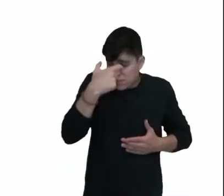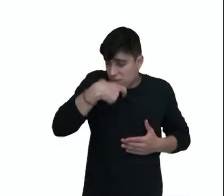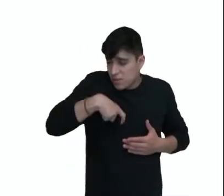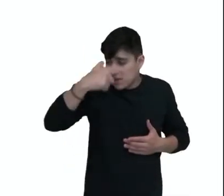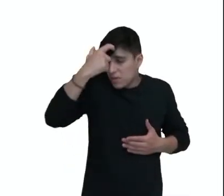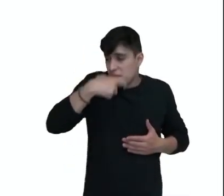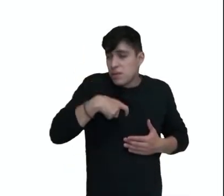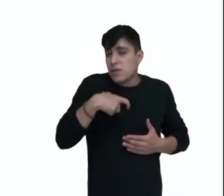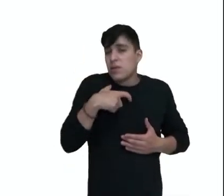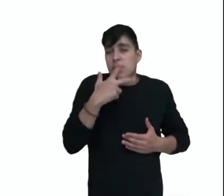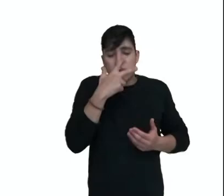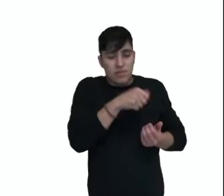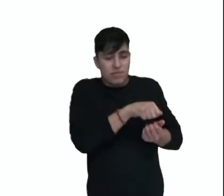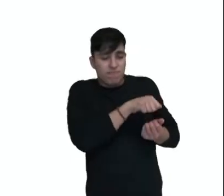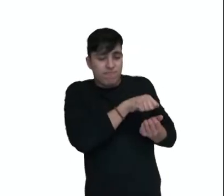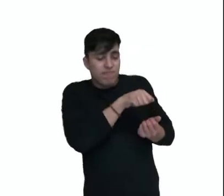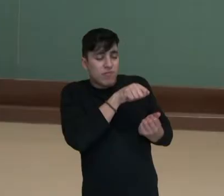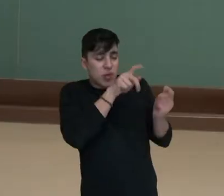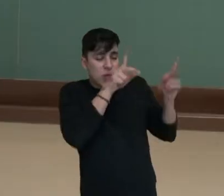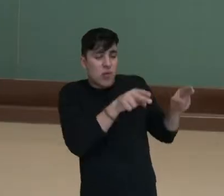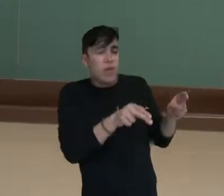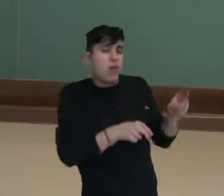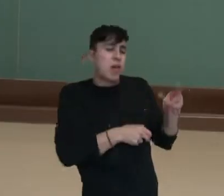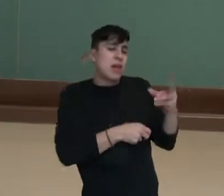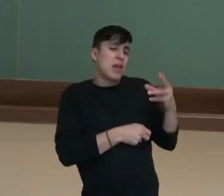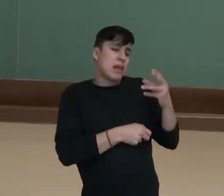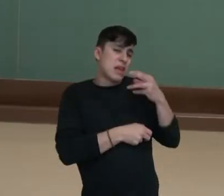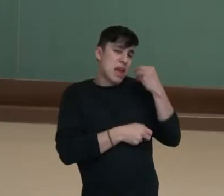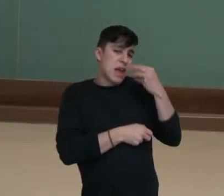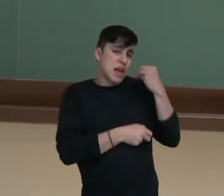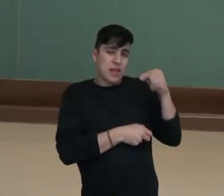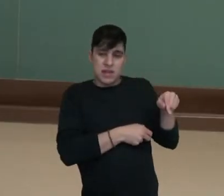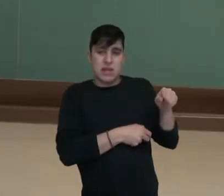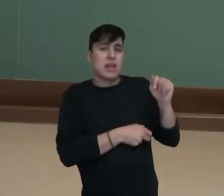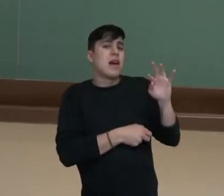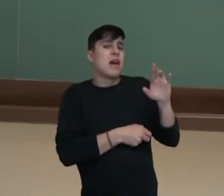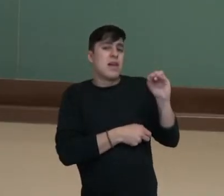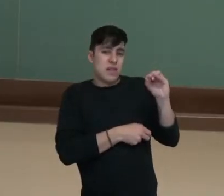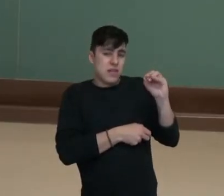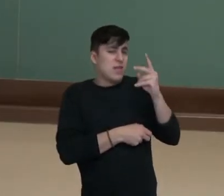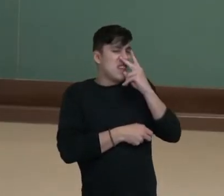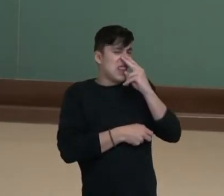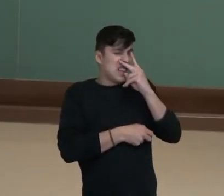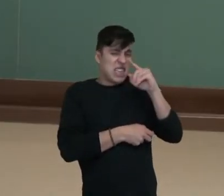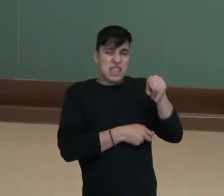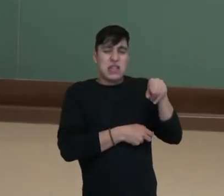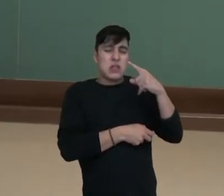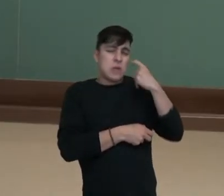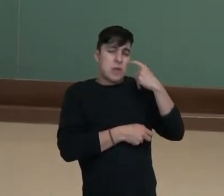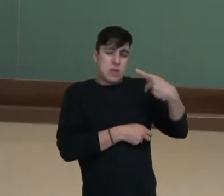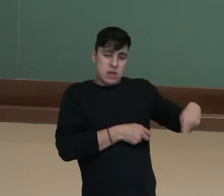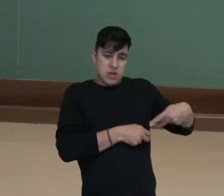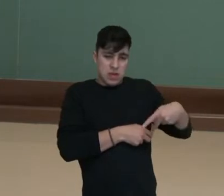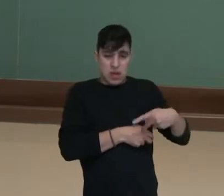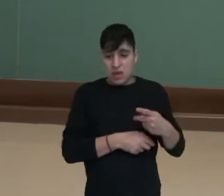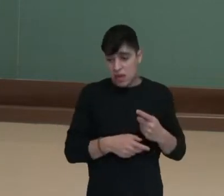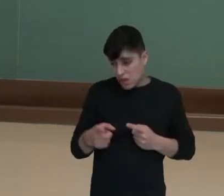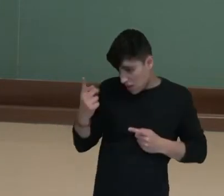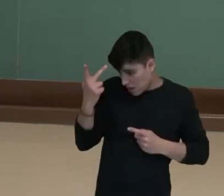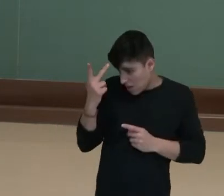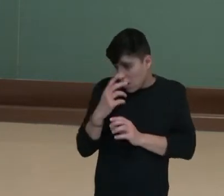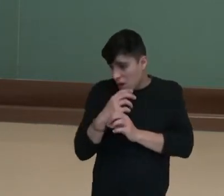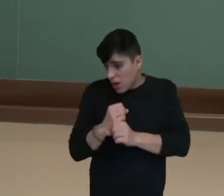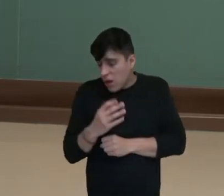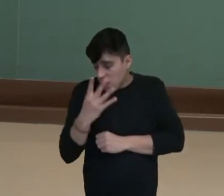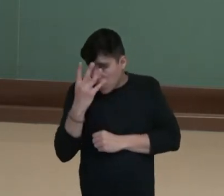queixoso, semelhante ao miado do gato, por isso que dá esse nome, né, da síndrome de miado do gato. Então, o número de cromossomos é normal,